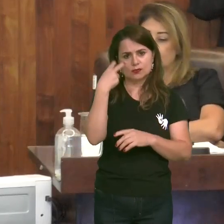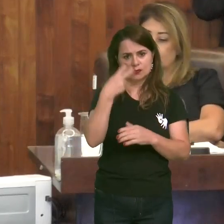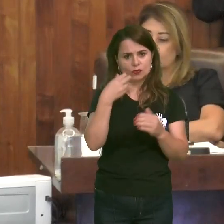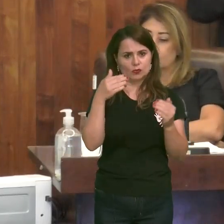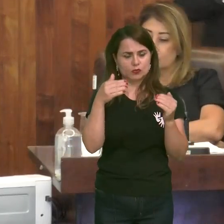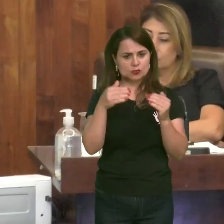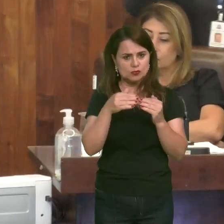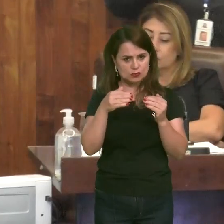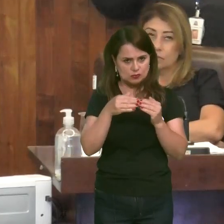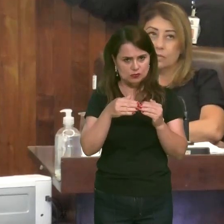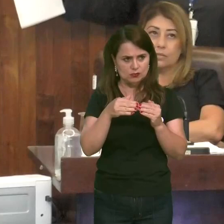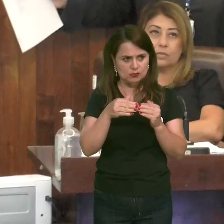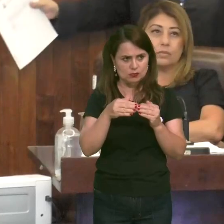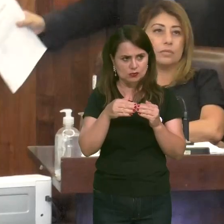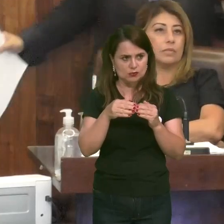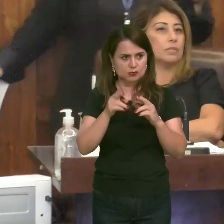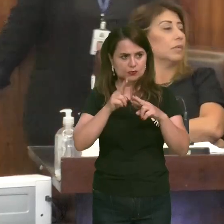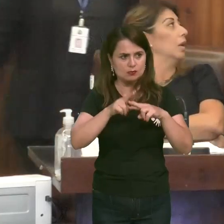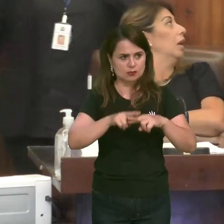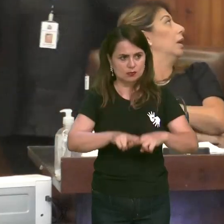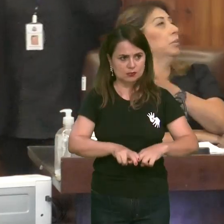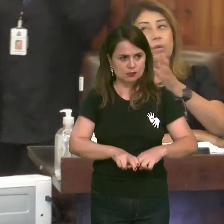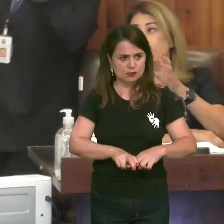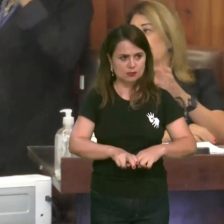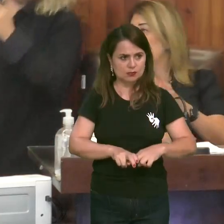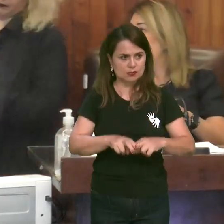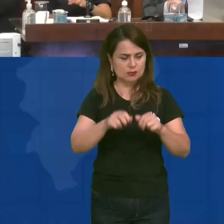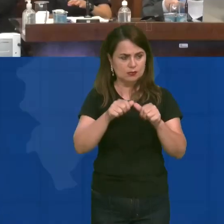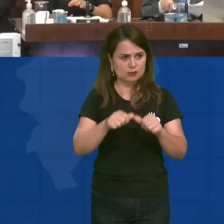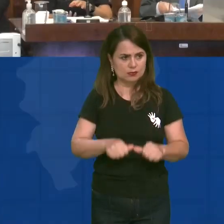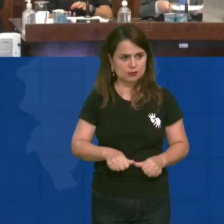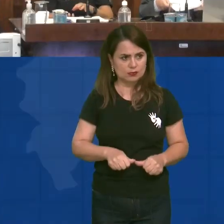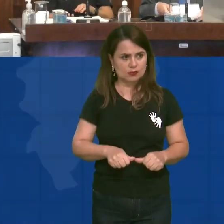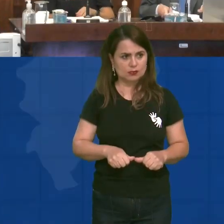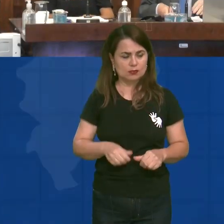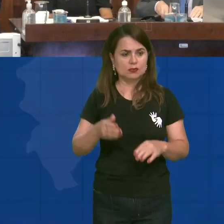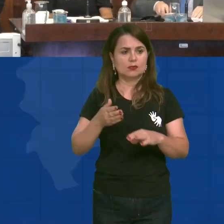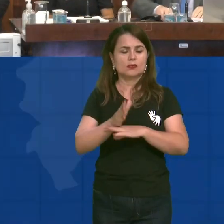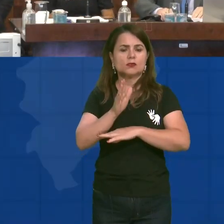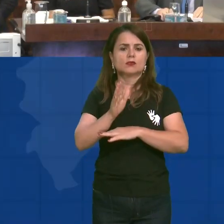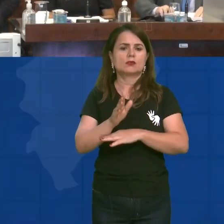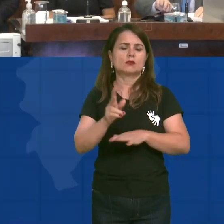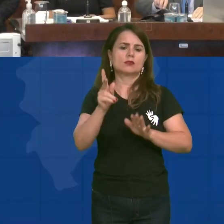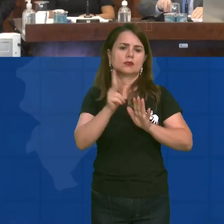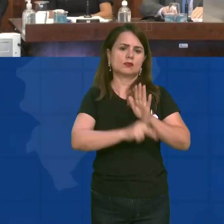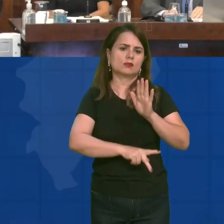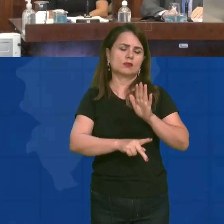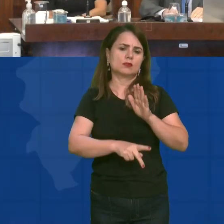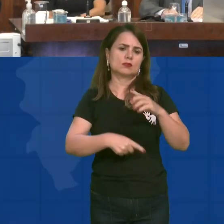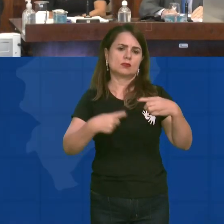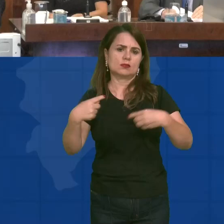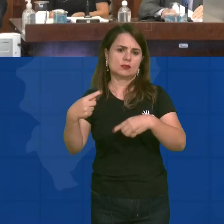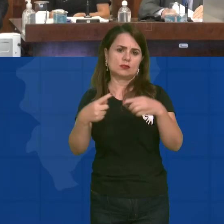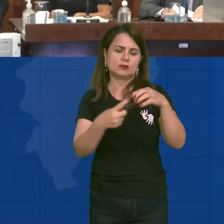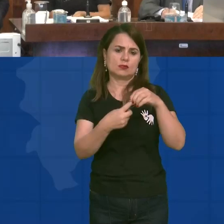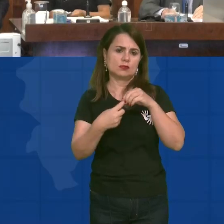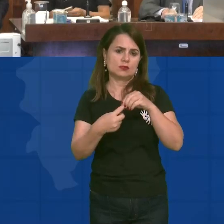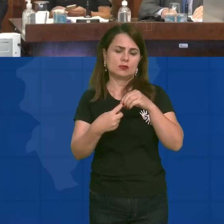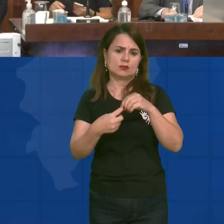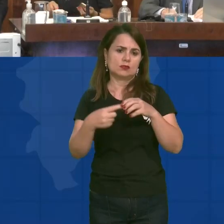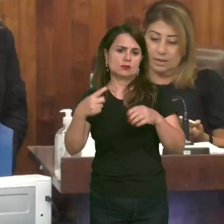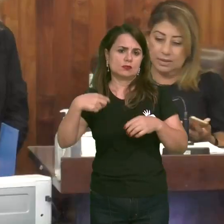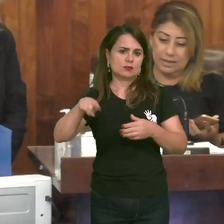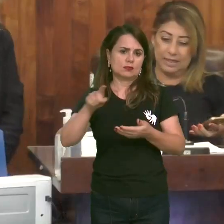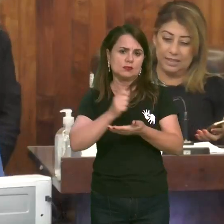projeto de lei 132 2022 permaneça como se encontra aprovada aprovado projeto em discussão única projeta